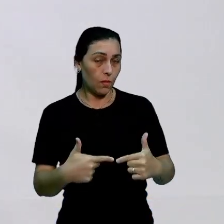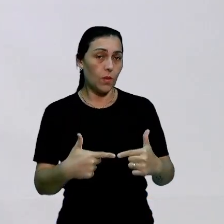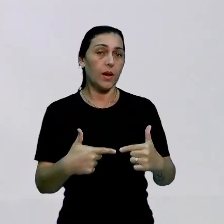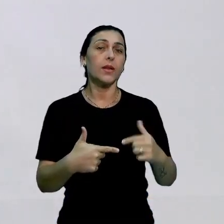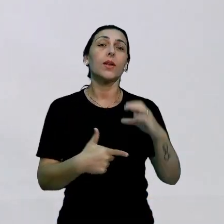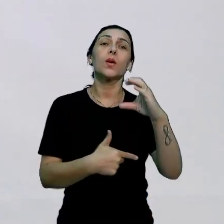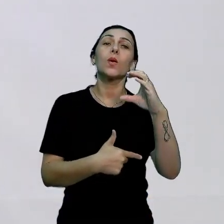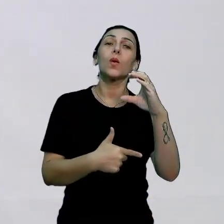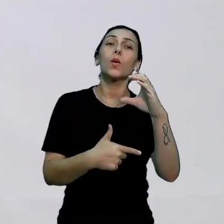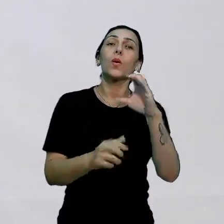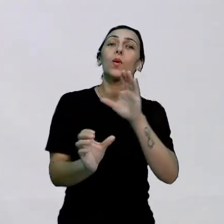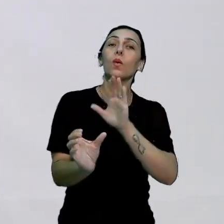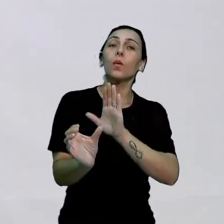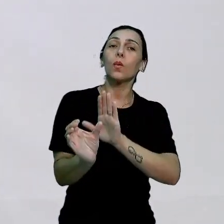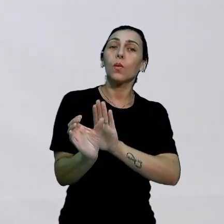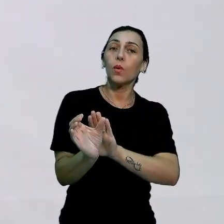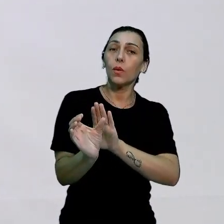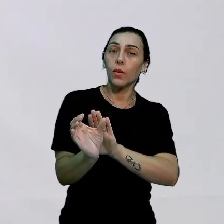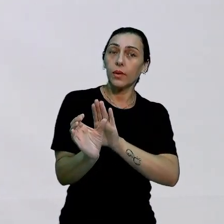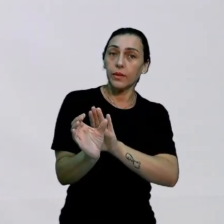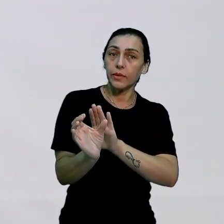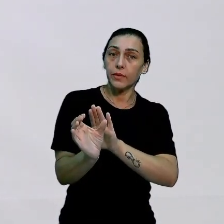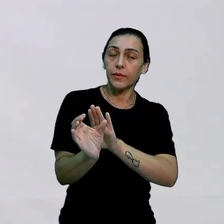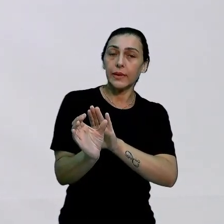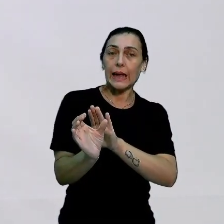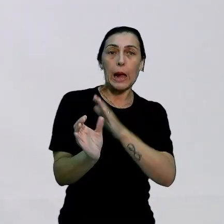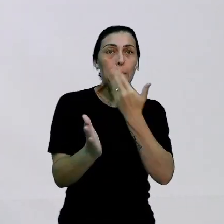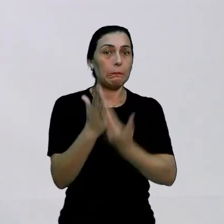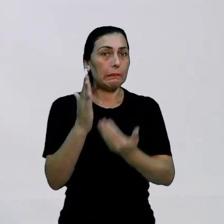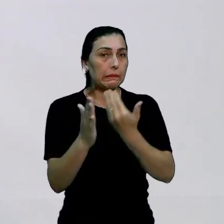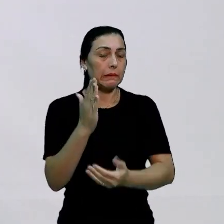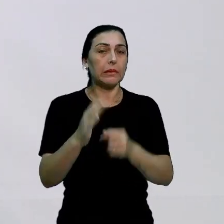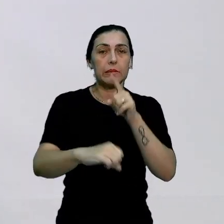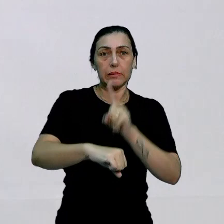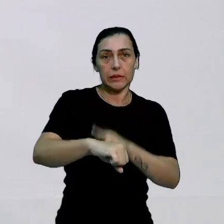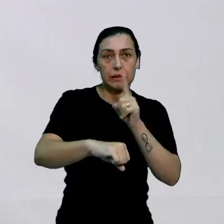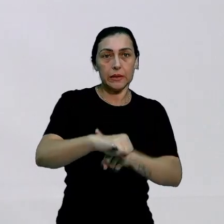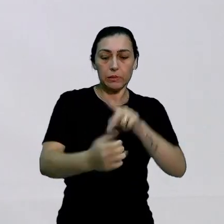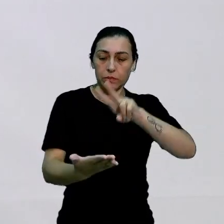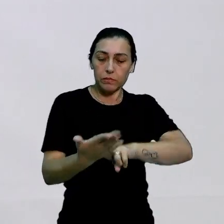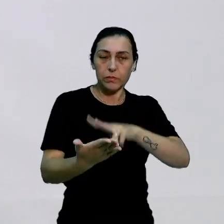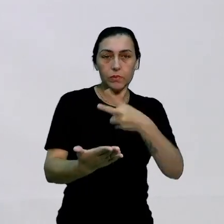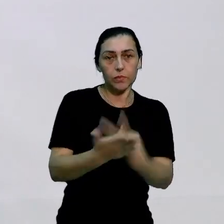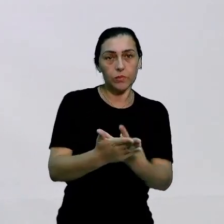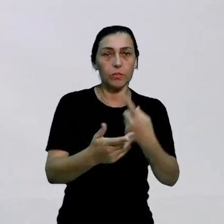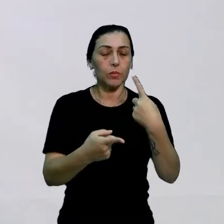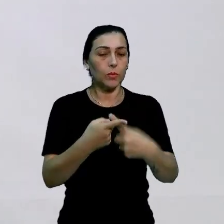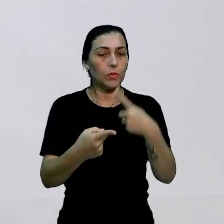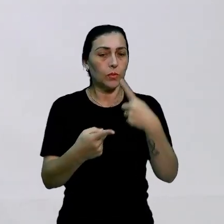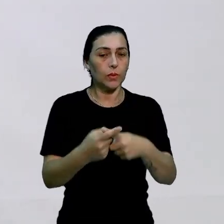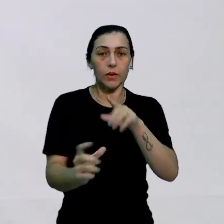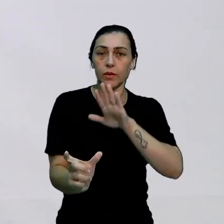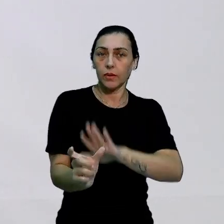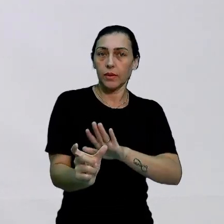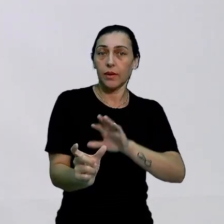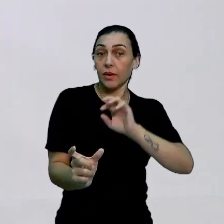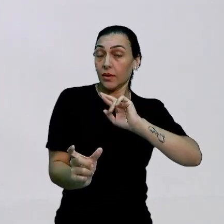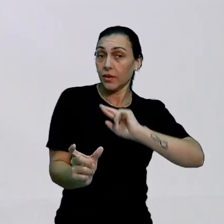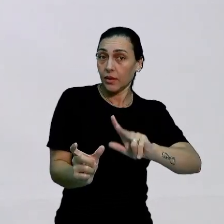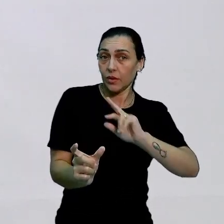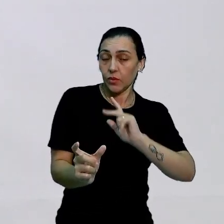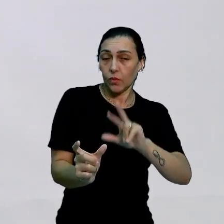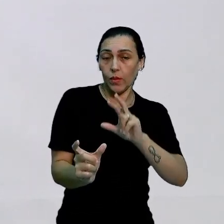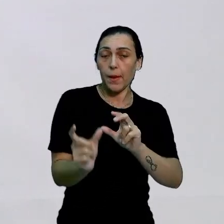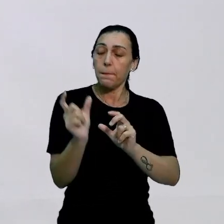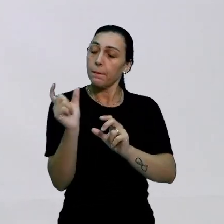conotativa, galera. Não adianta você perder muito tempo traduzindo as coisas aqui, porque a tradução, ela não é literal, né, ela não é